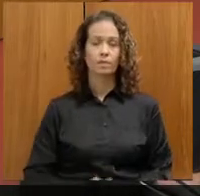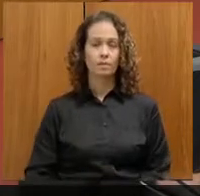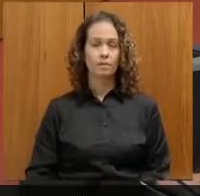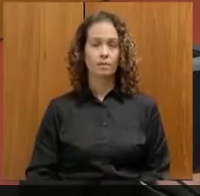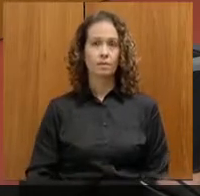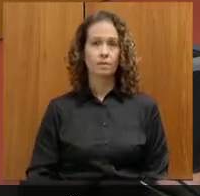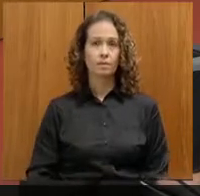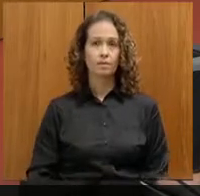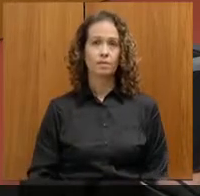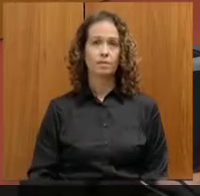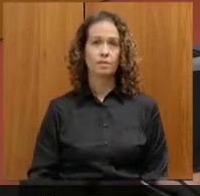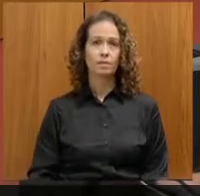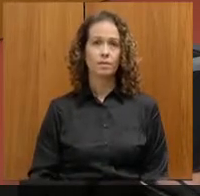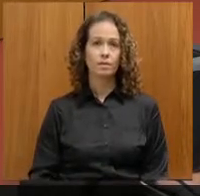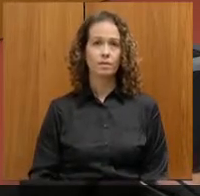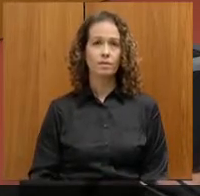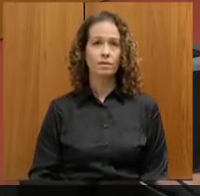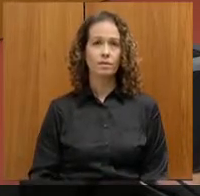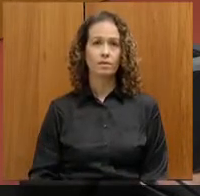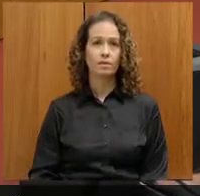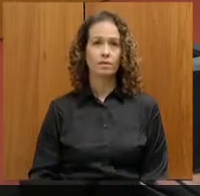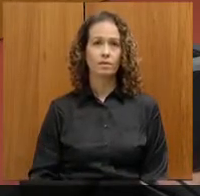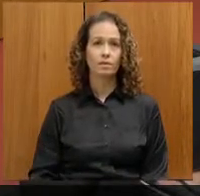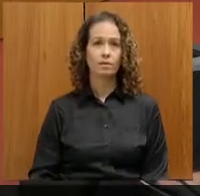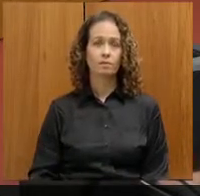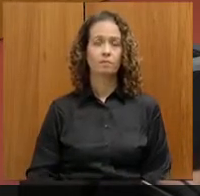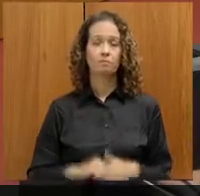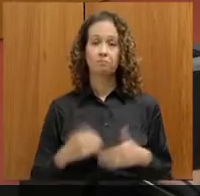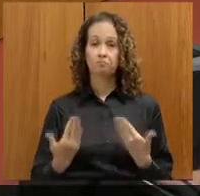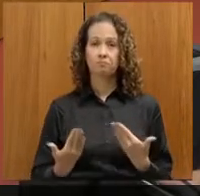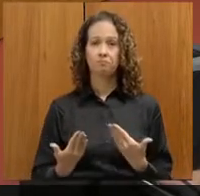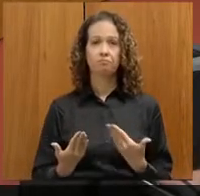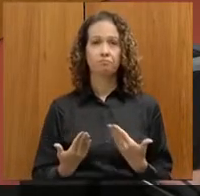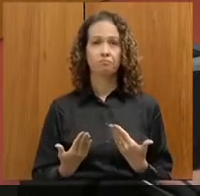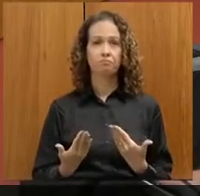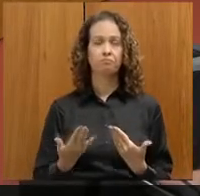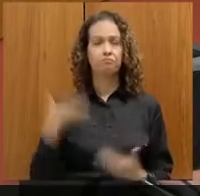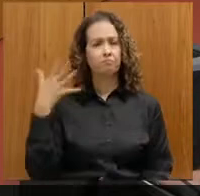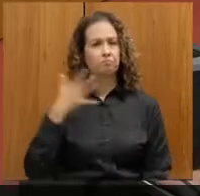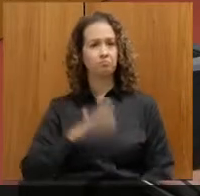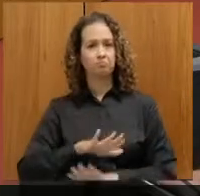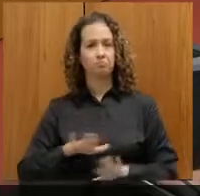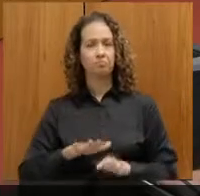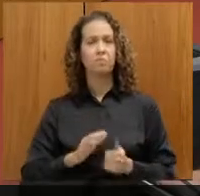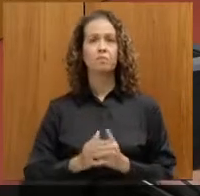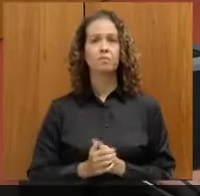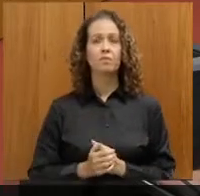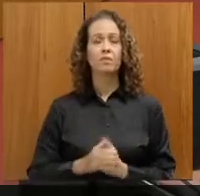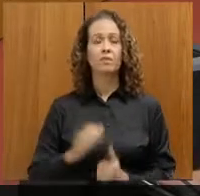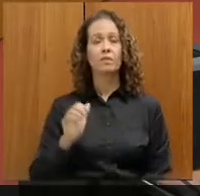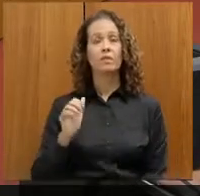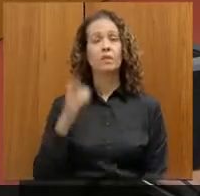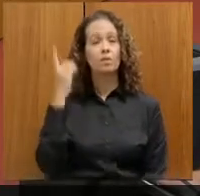e diz pessoal palavras a seguir o deputado André Quintão